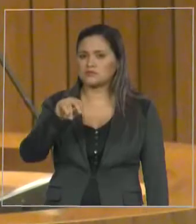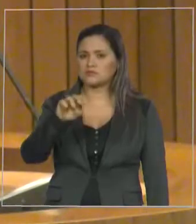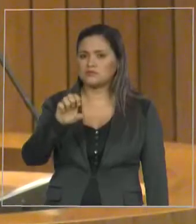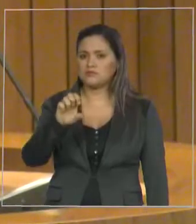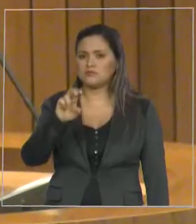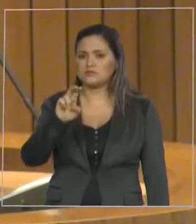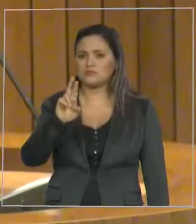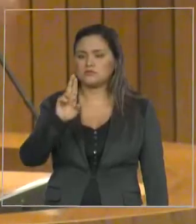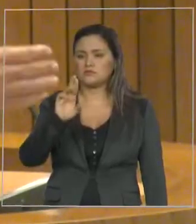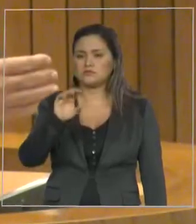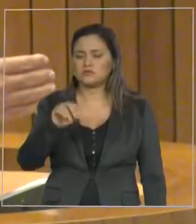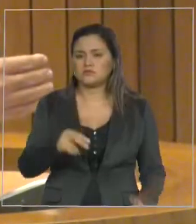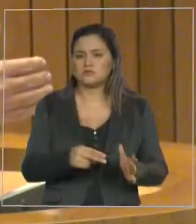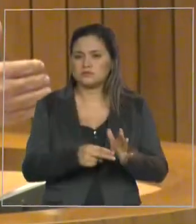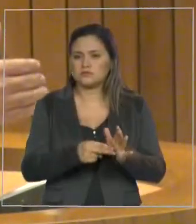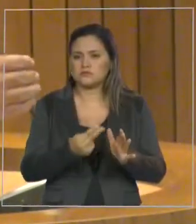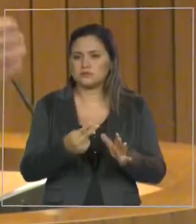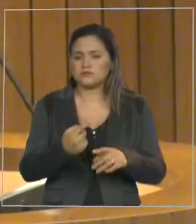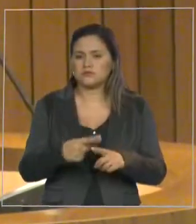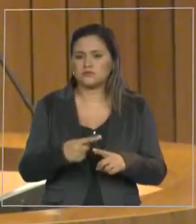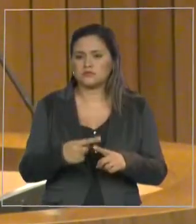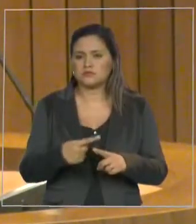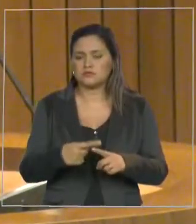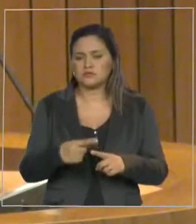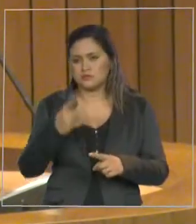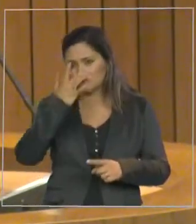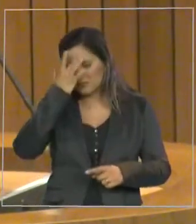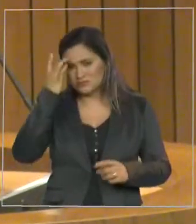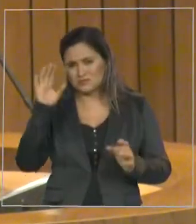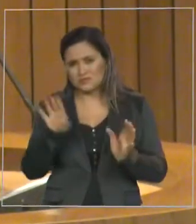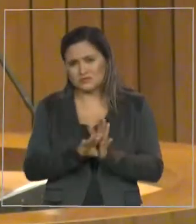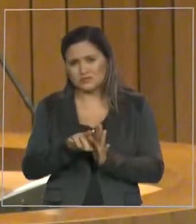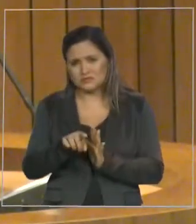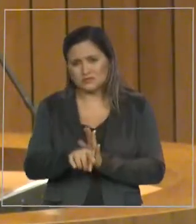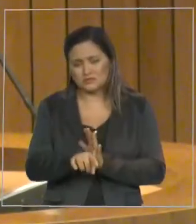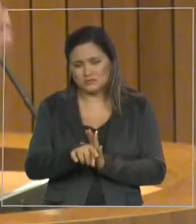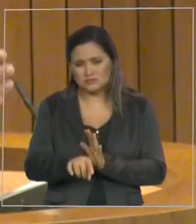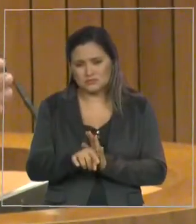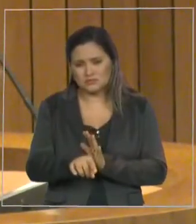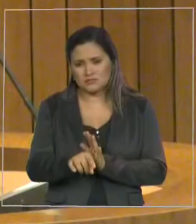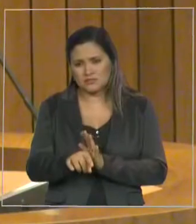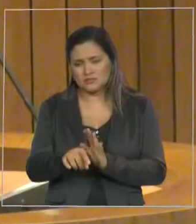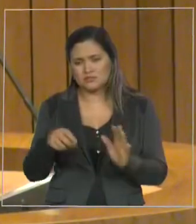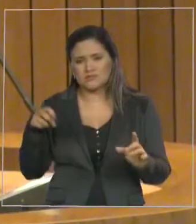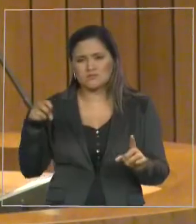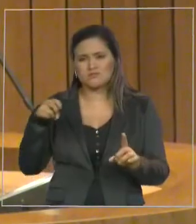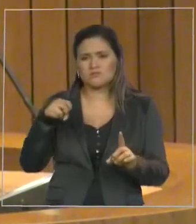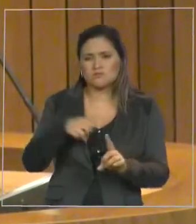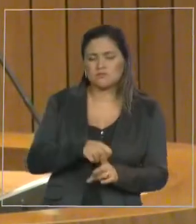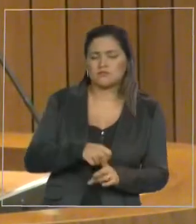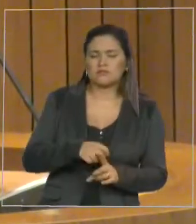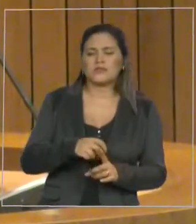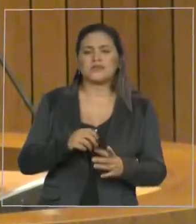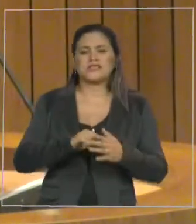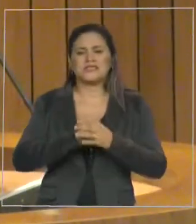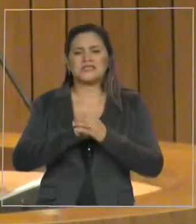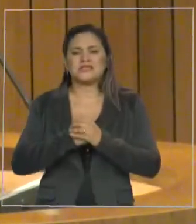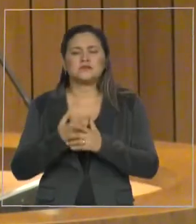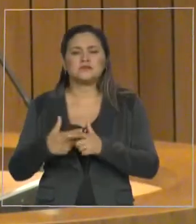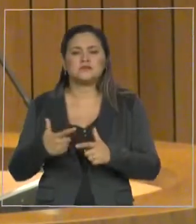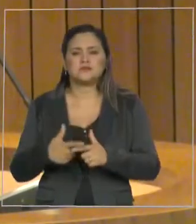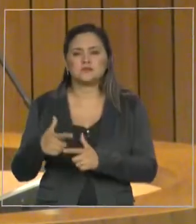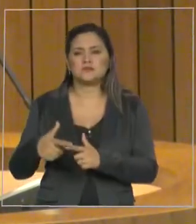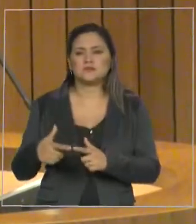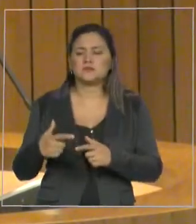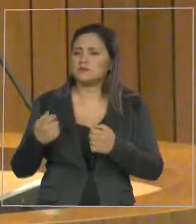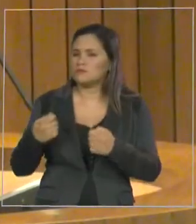aquele paciente, aquele politraumatizado, que chega no hospital, que adentra o hospital, ele também tenha, não tenha necessidade de